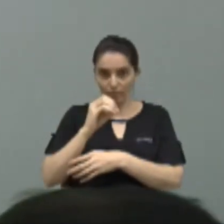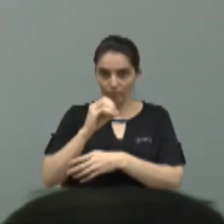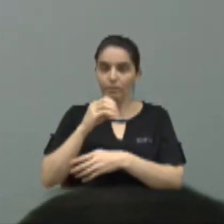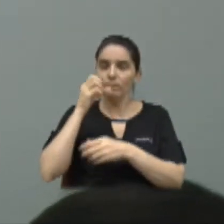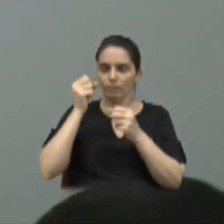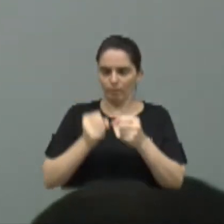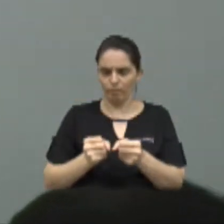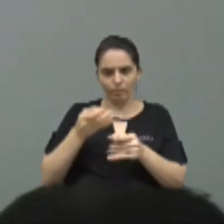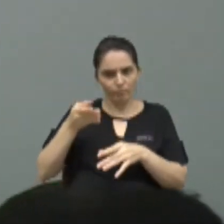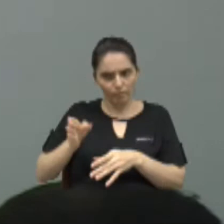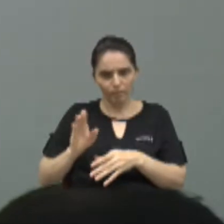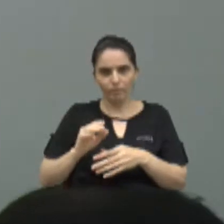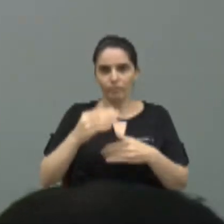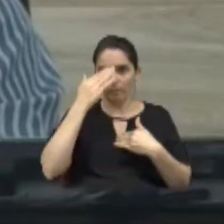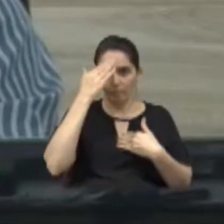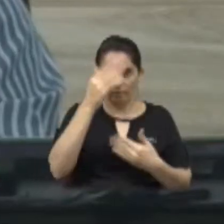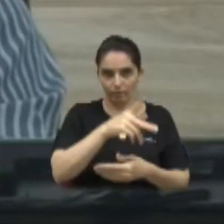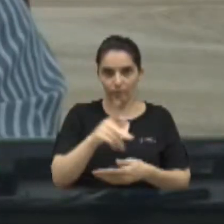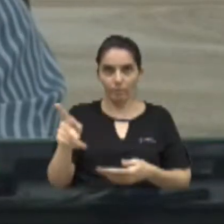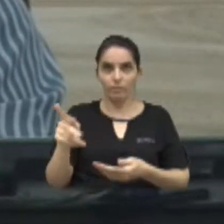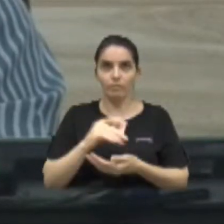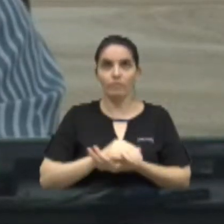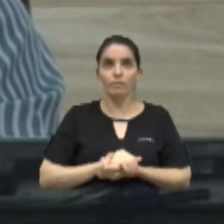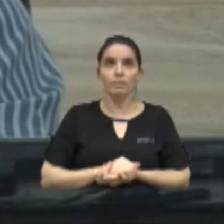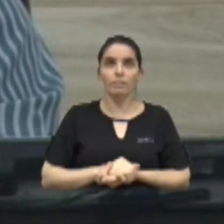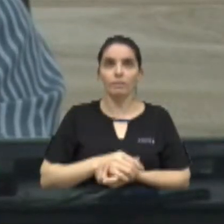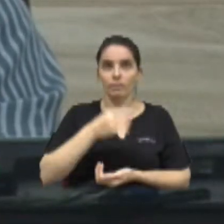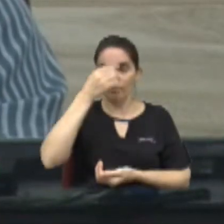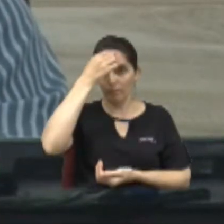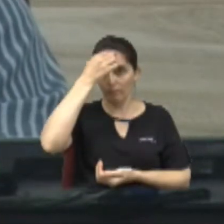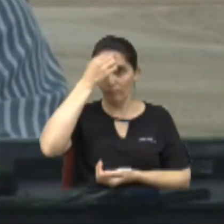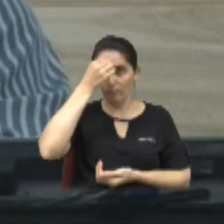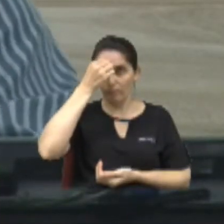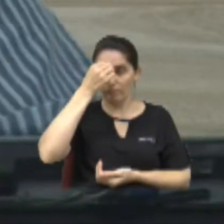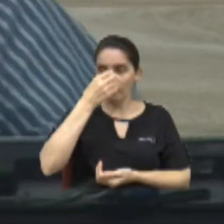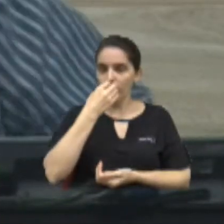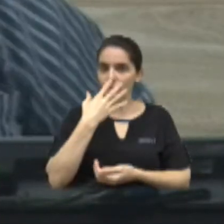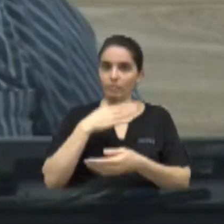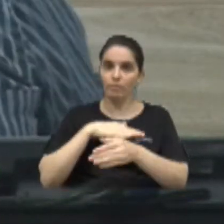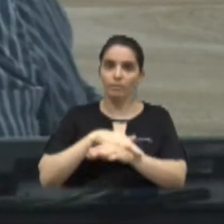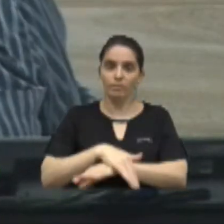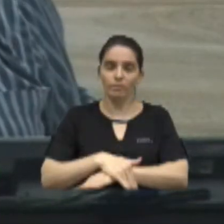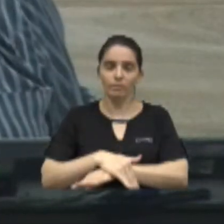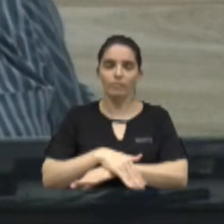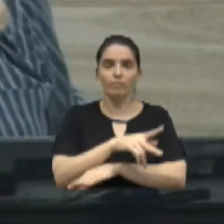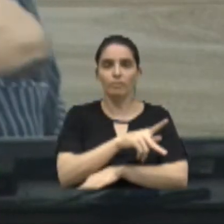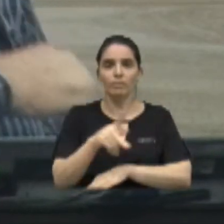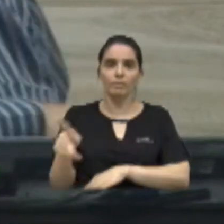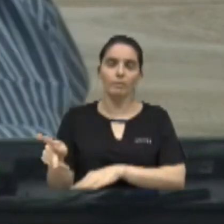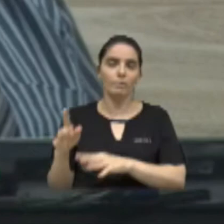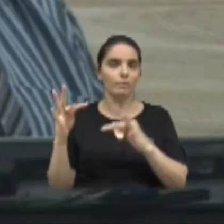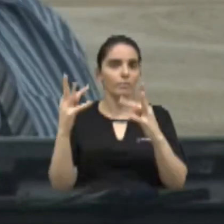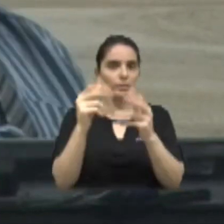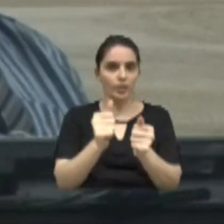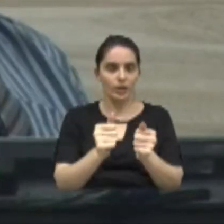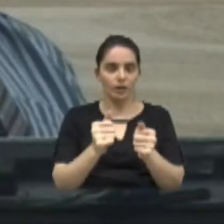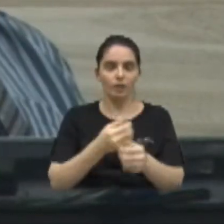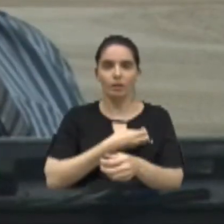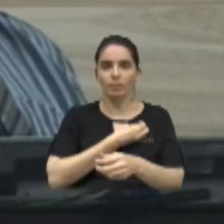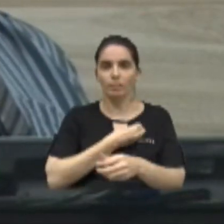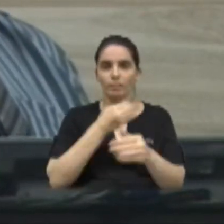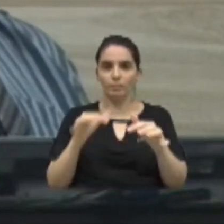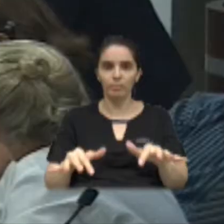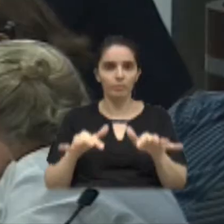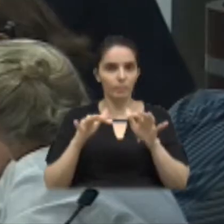acompanhando a Comissão de Obras. Obrigado, presidente. Rafael Camargo. Boa noite, presidente, nobres colegas público presente.